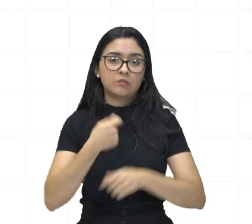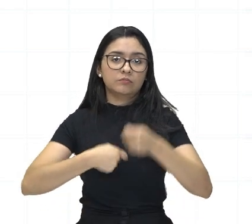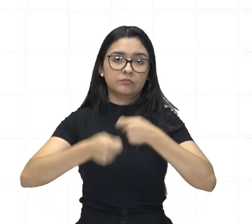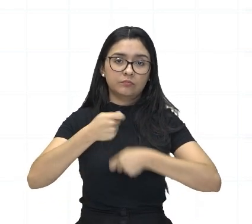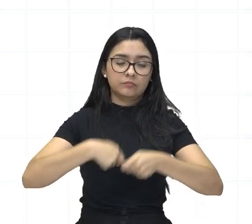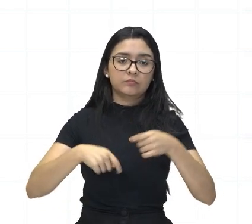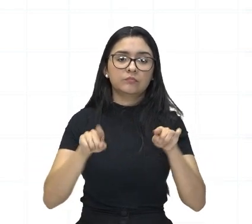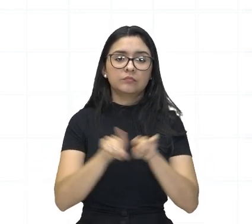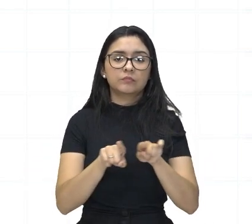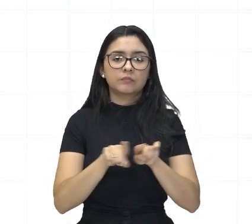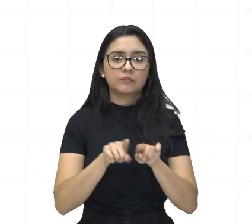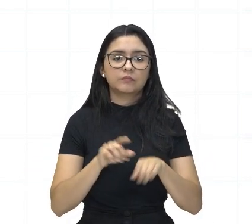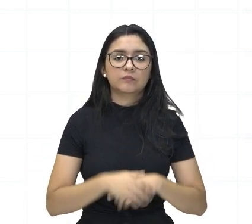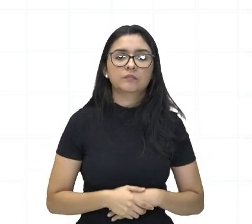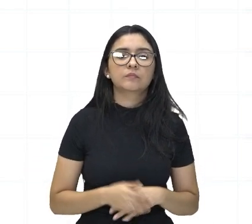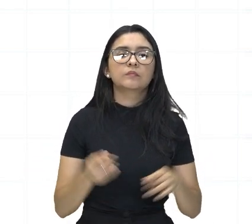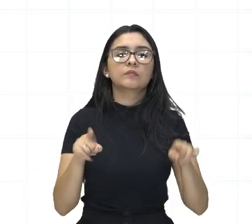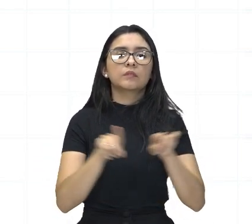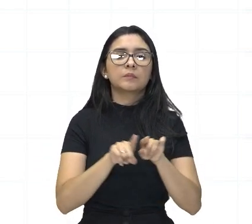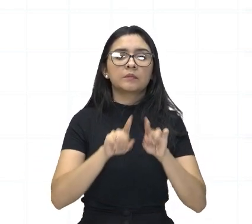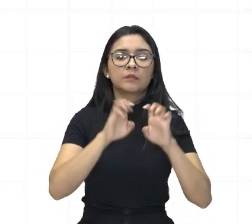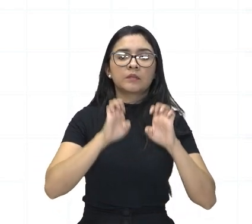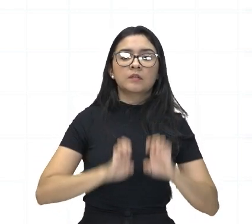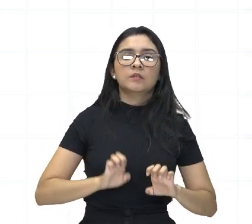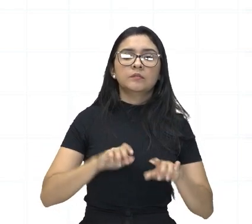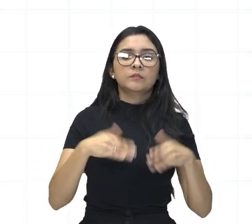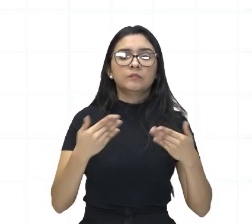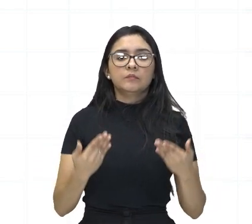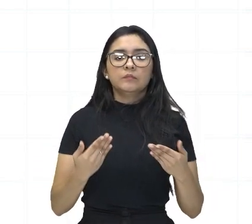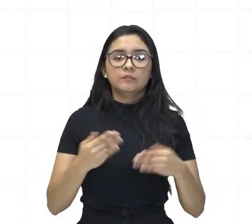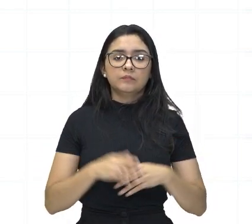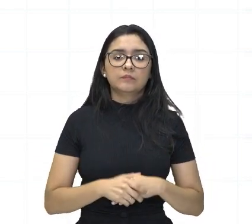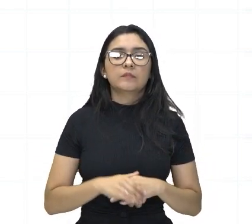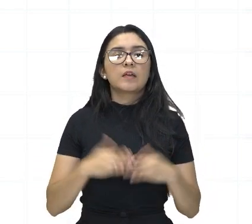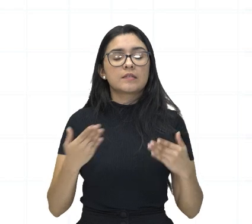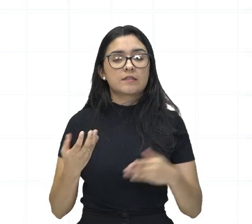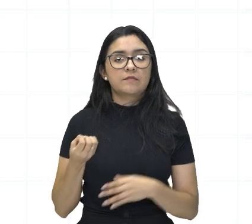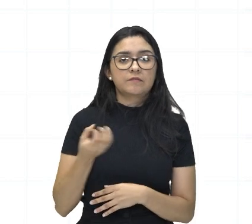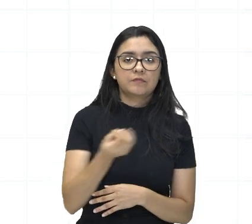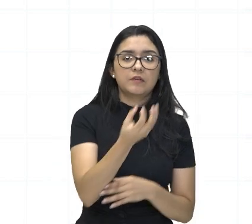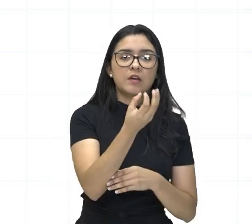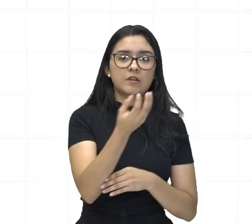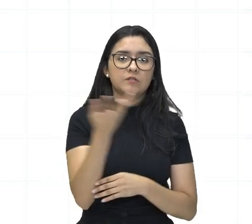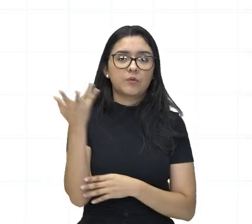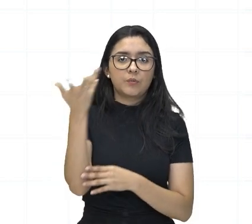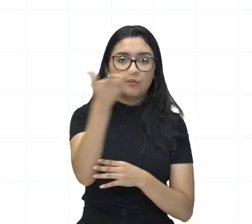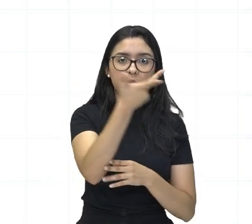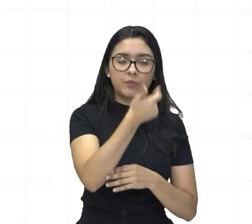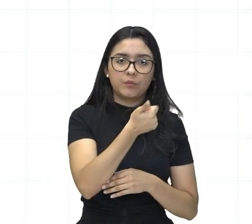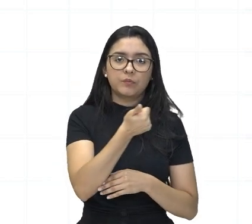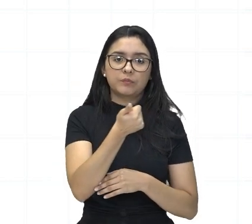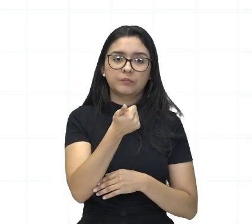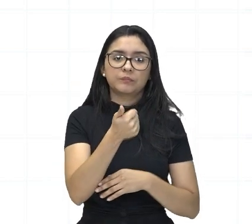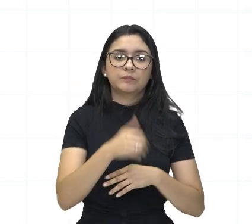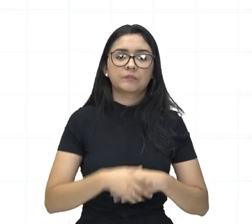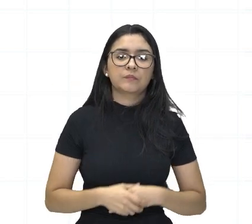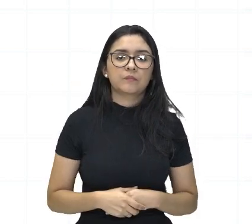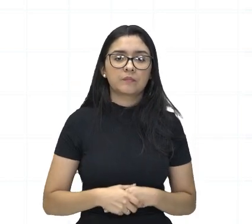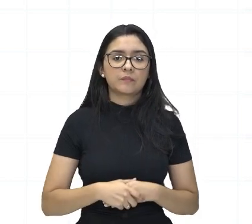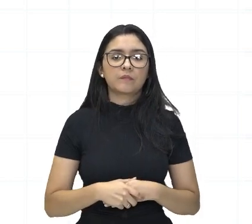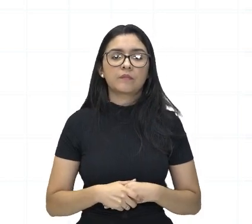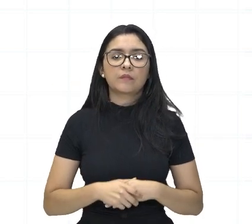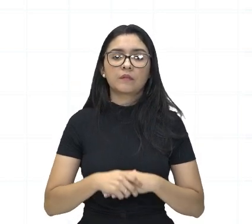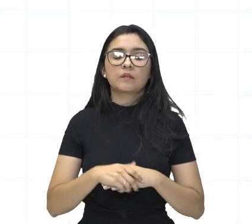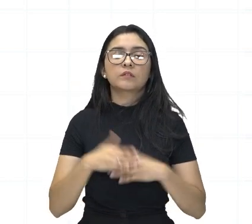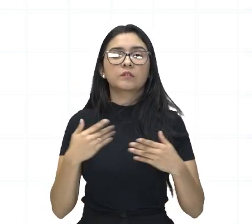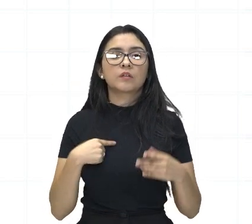os dilemas éticos, certo? Associados a essa empreitada interplanetária, ou seja, éticos, marcar aquilo que